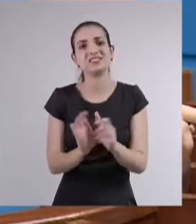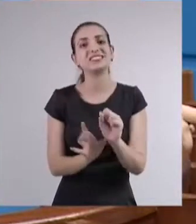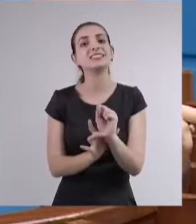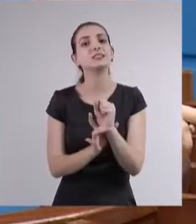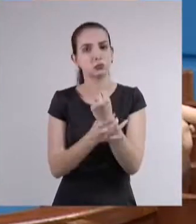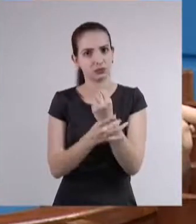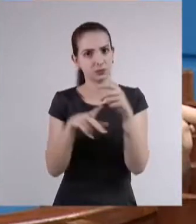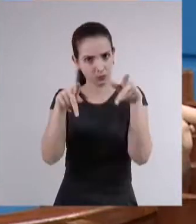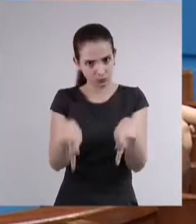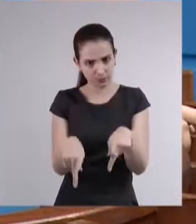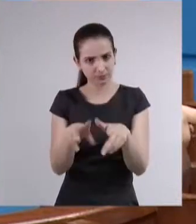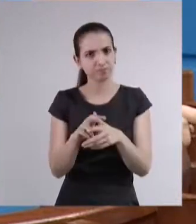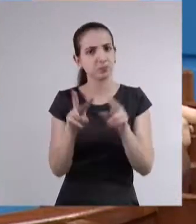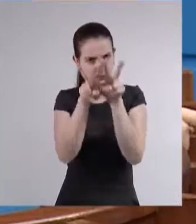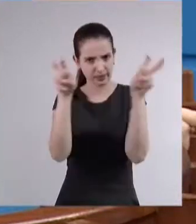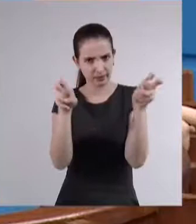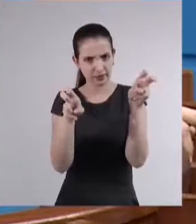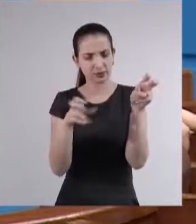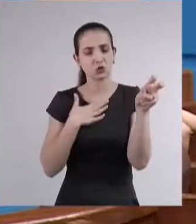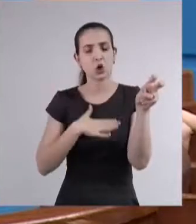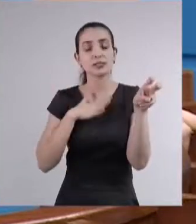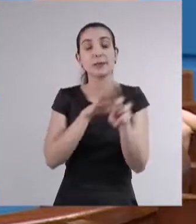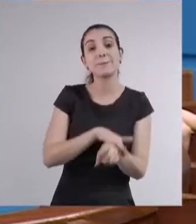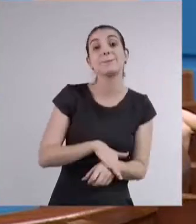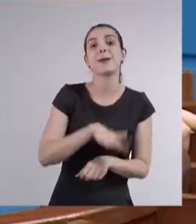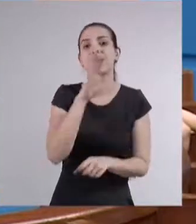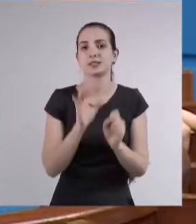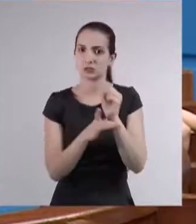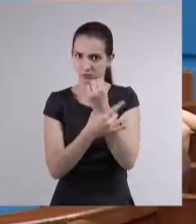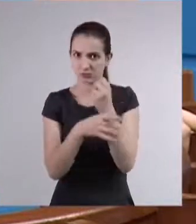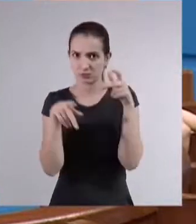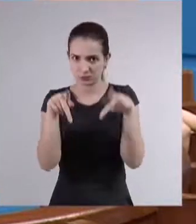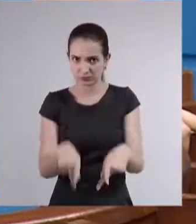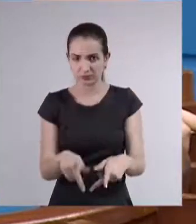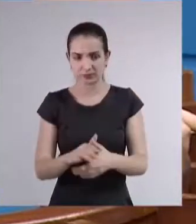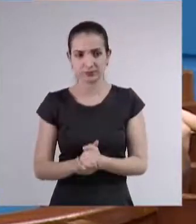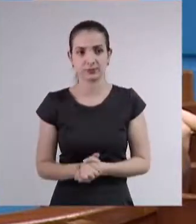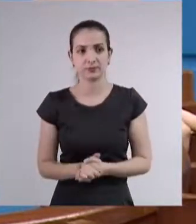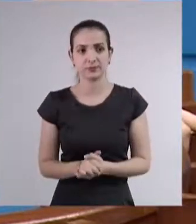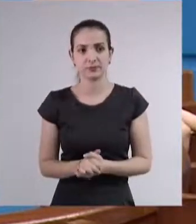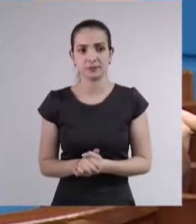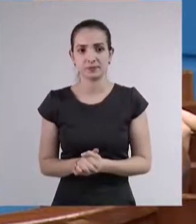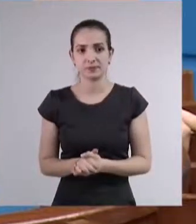Segurança pública, que é o que ele mais gosta de debater.